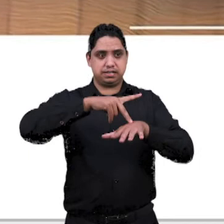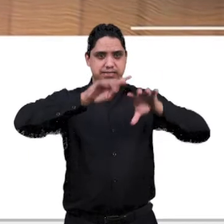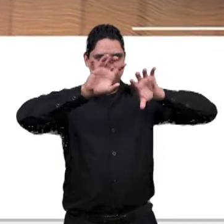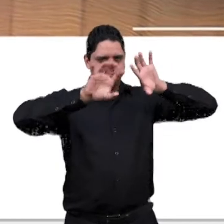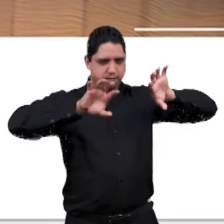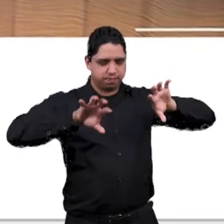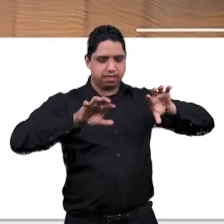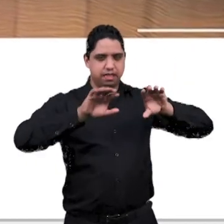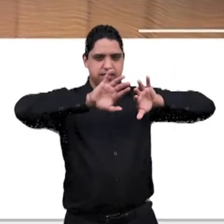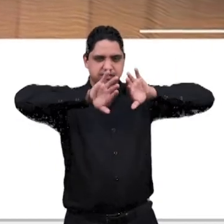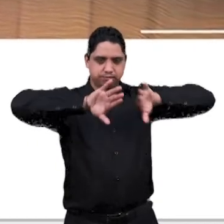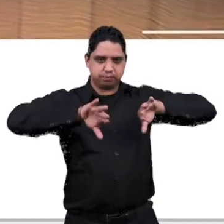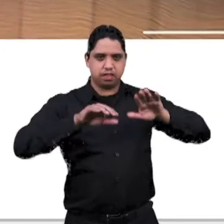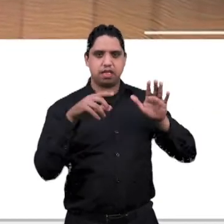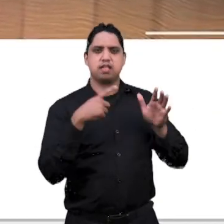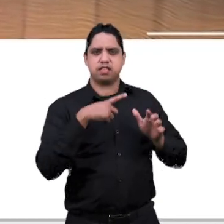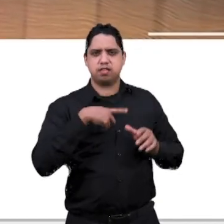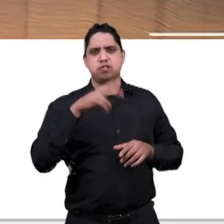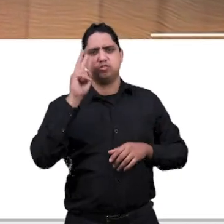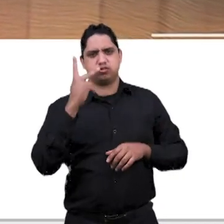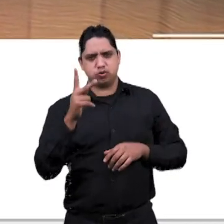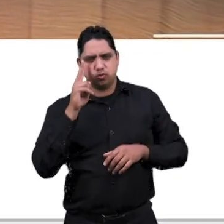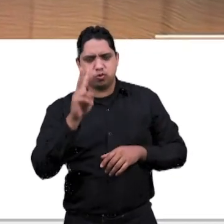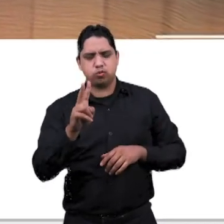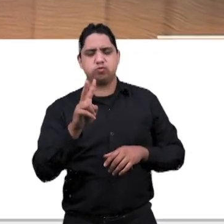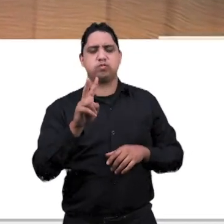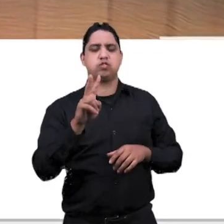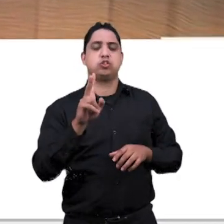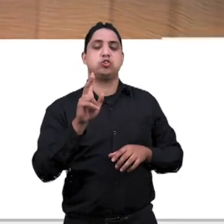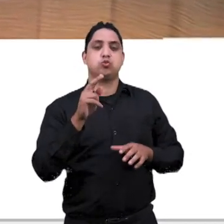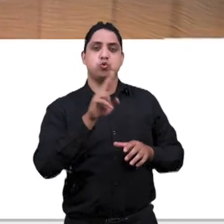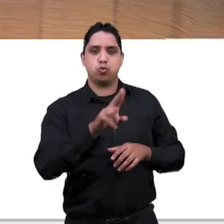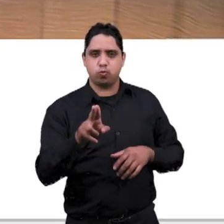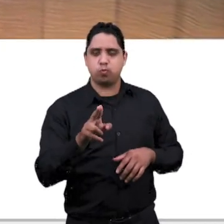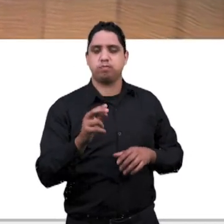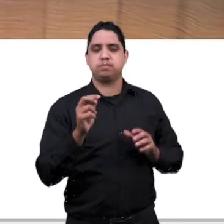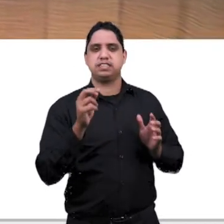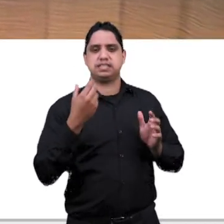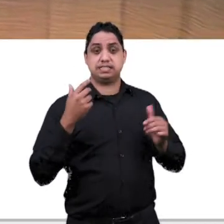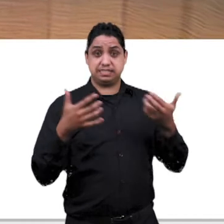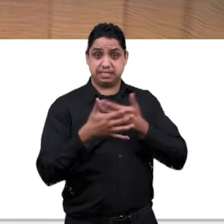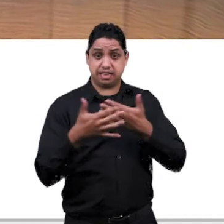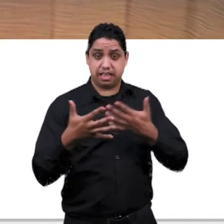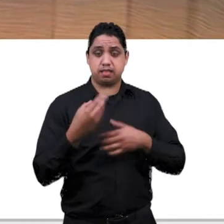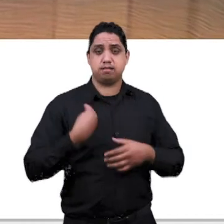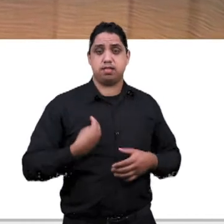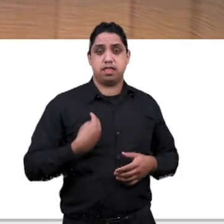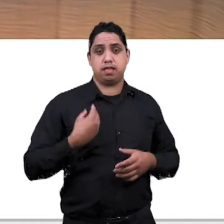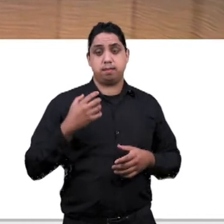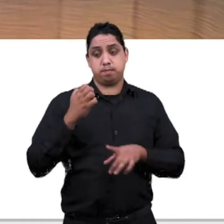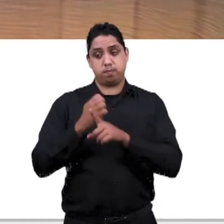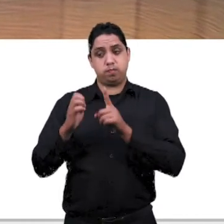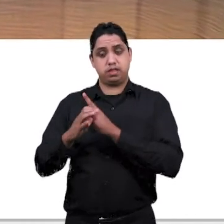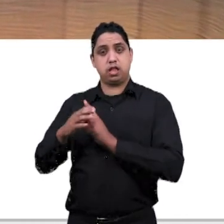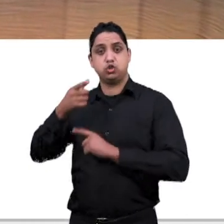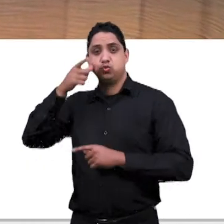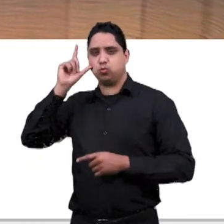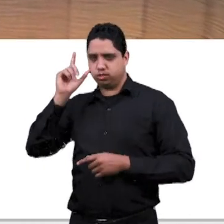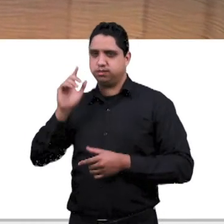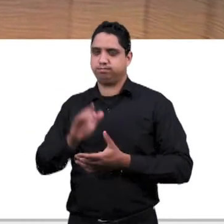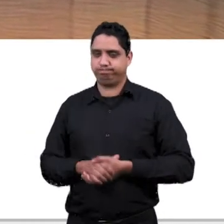países. E os irmãos poderão ver ali os seus nomes, os nomes das cidades, de suas participações para esta última